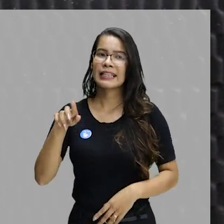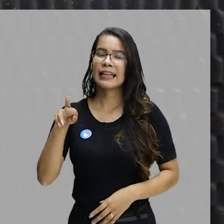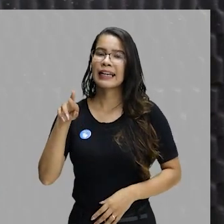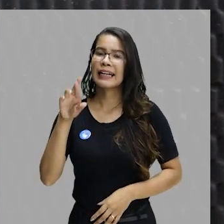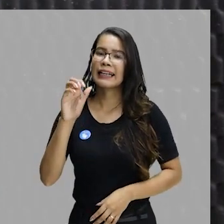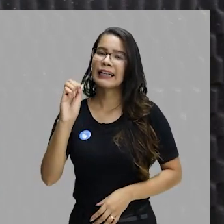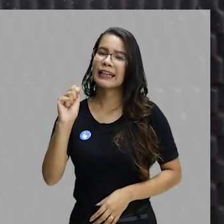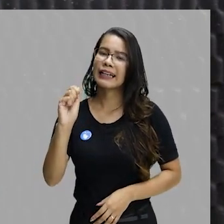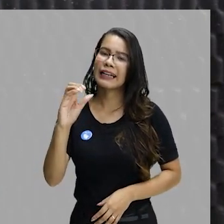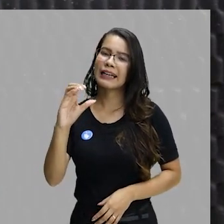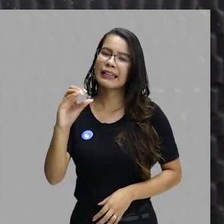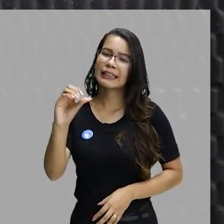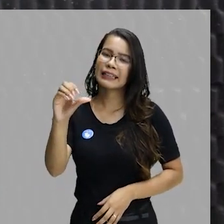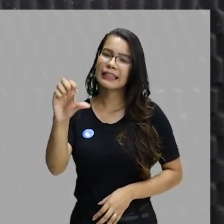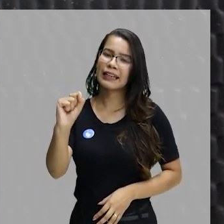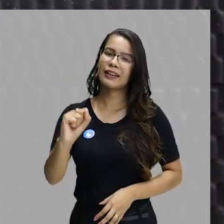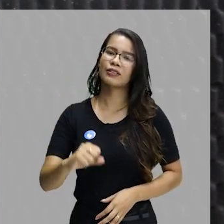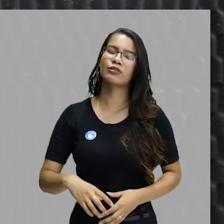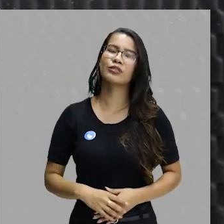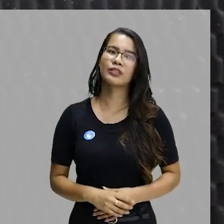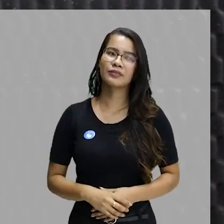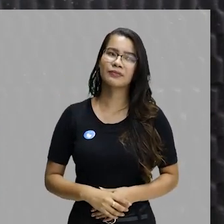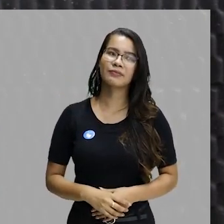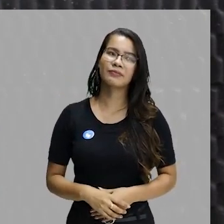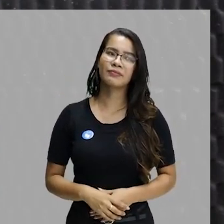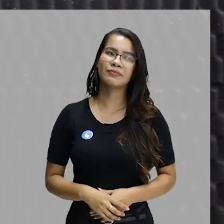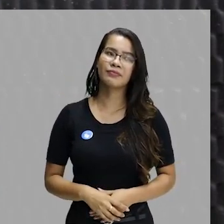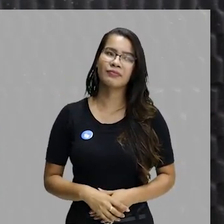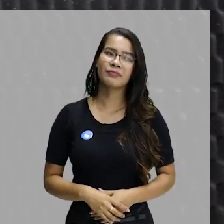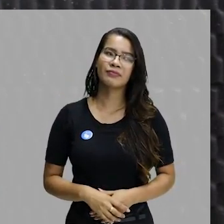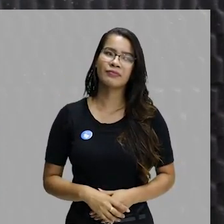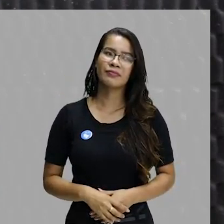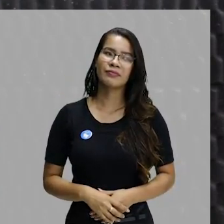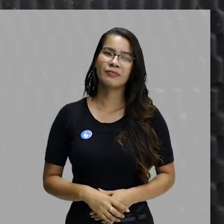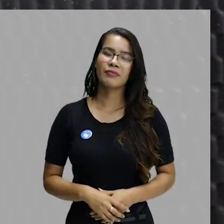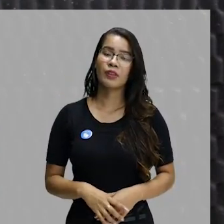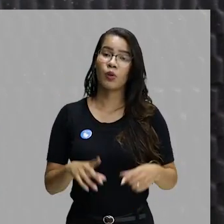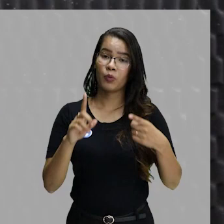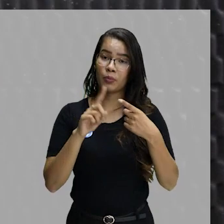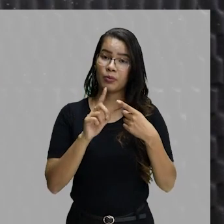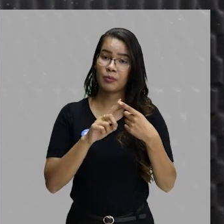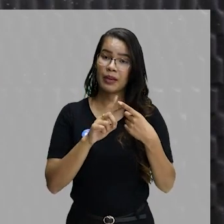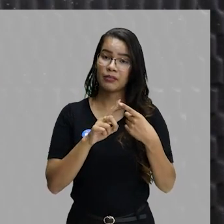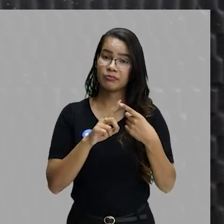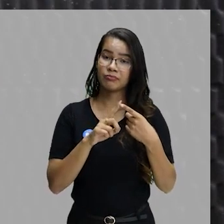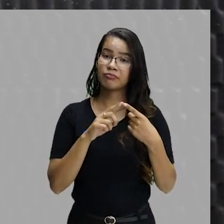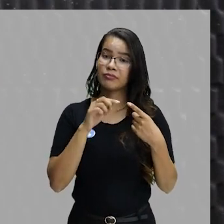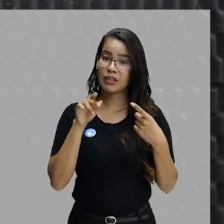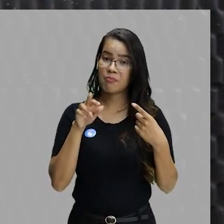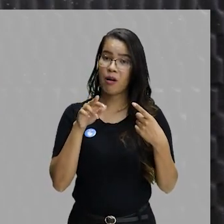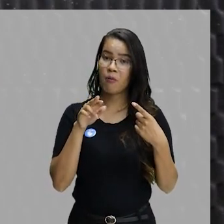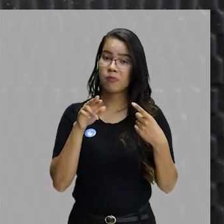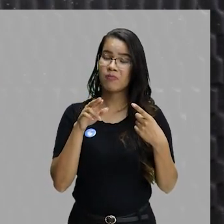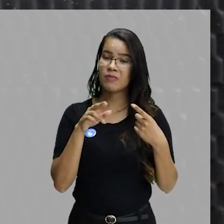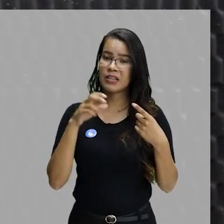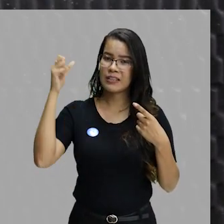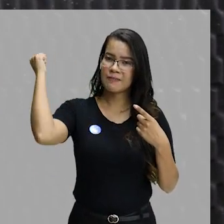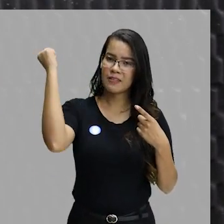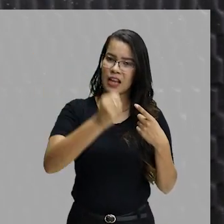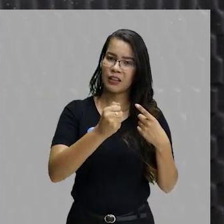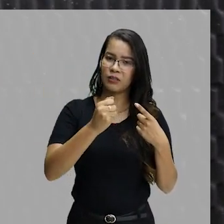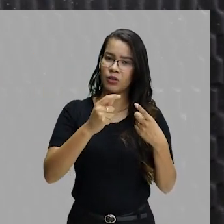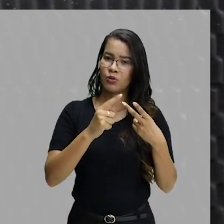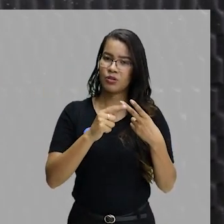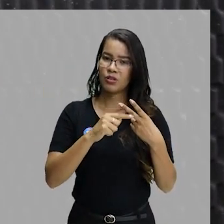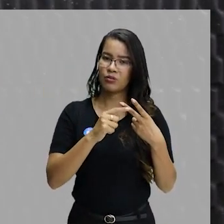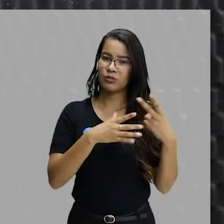assassinados. Tibério, na verdade, esse foi assassinado. Caio Graco acaba cometendo suicídio. E teremos simplesmente